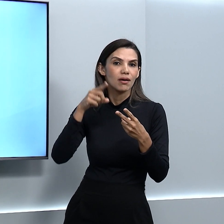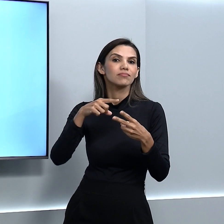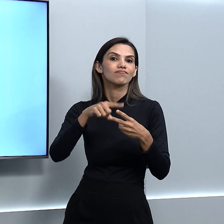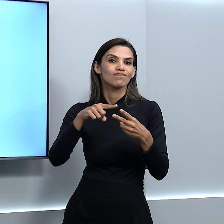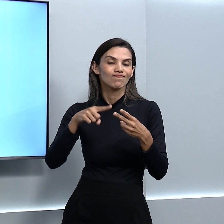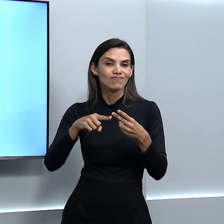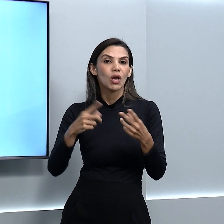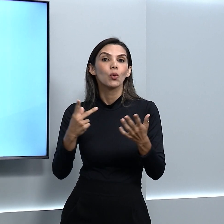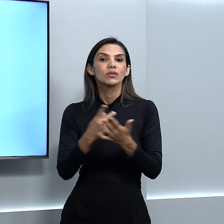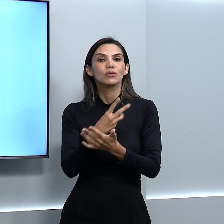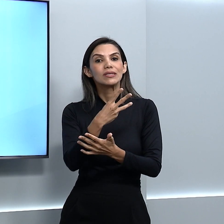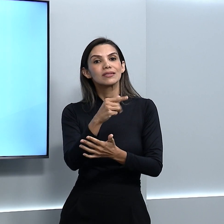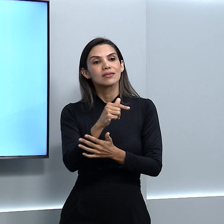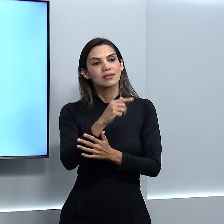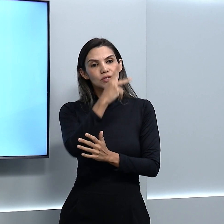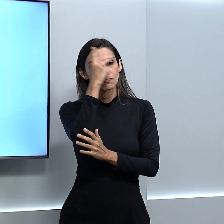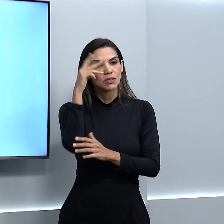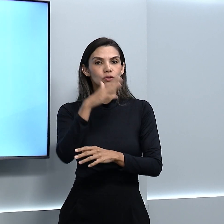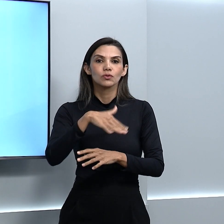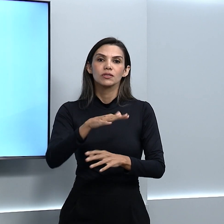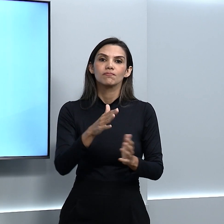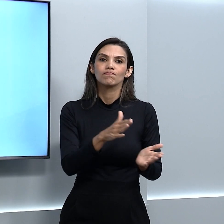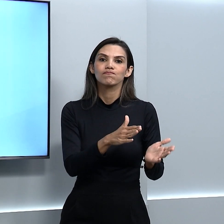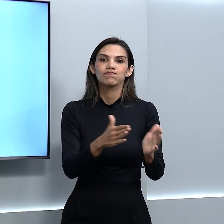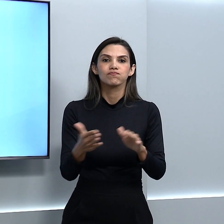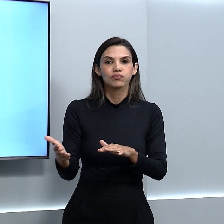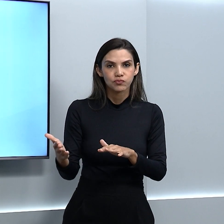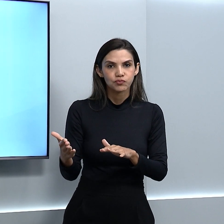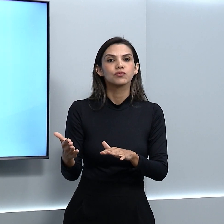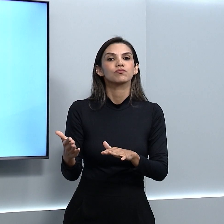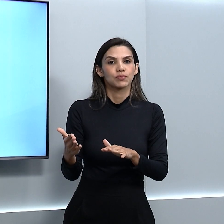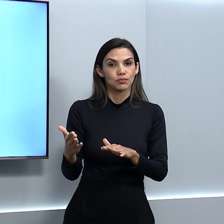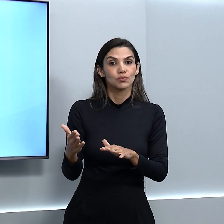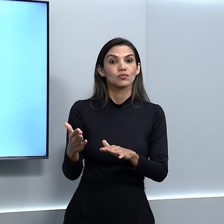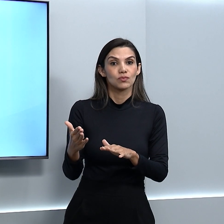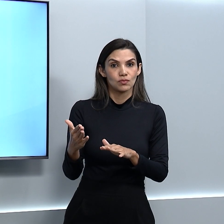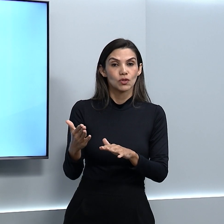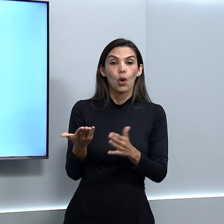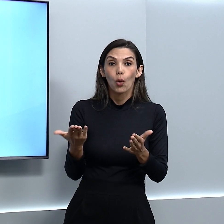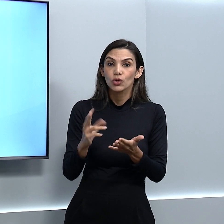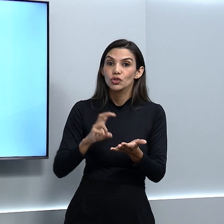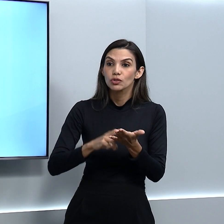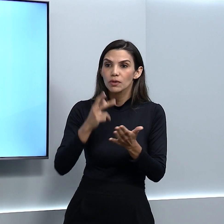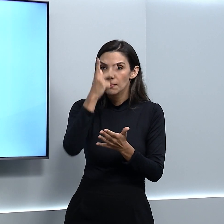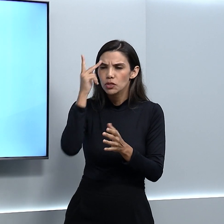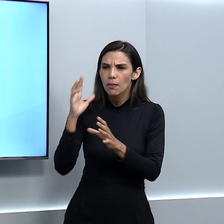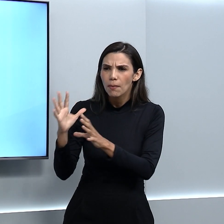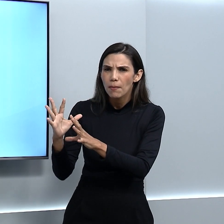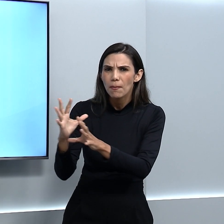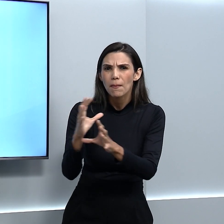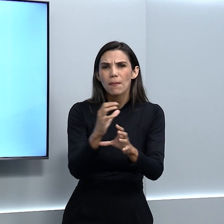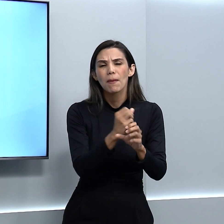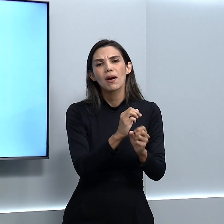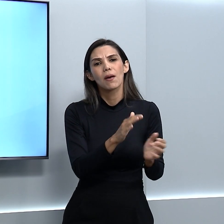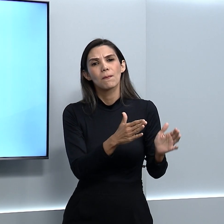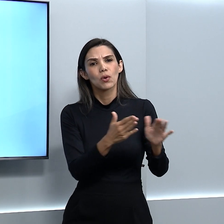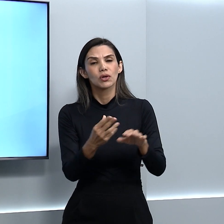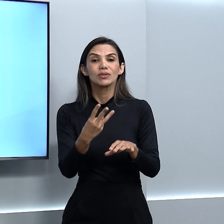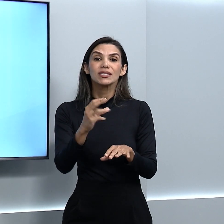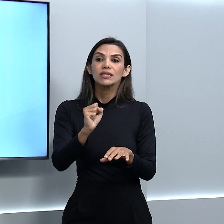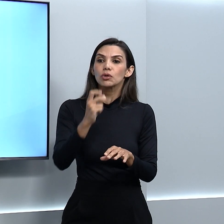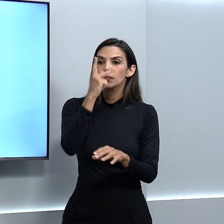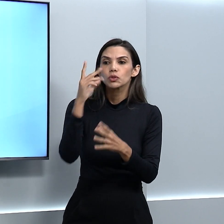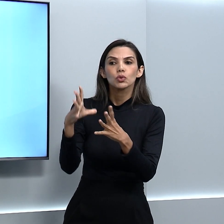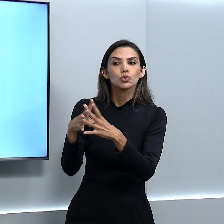deixaram 37 mortos. Esses dados computados até a manhã de hoje. 38 pessoas